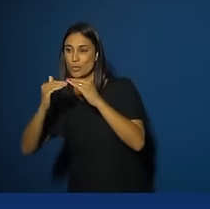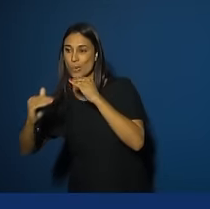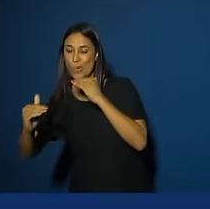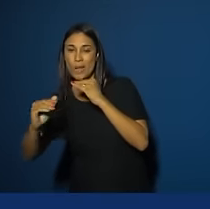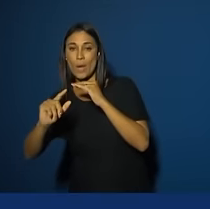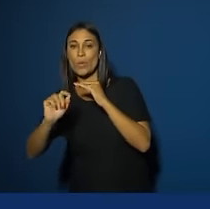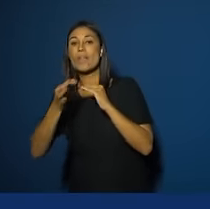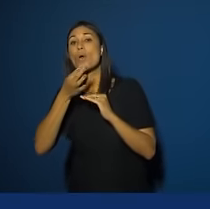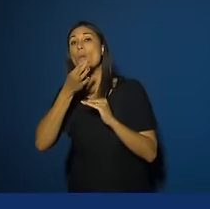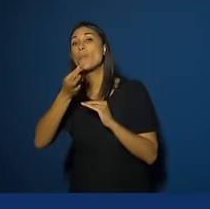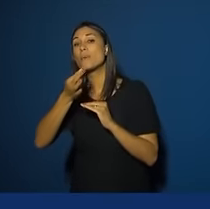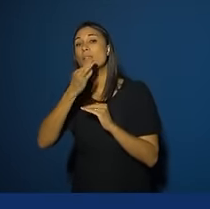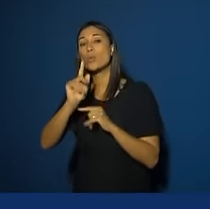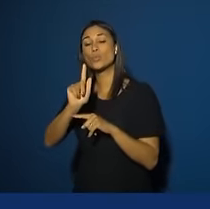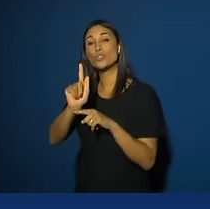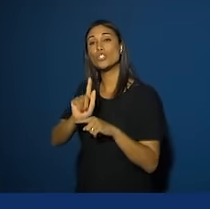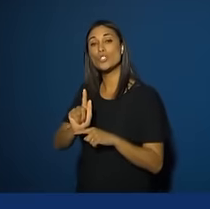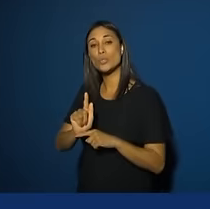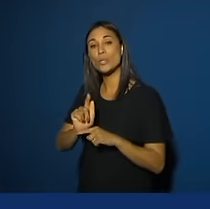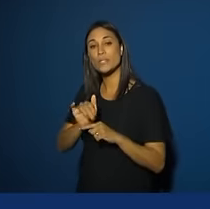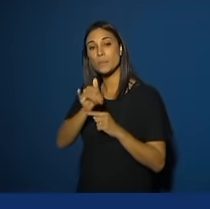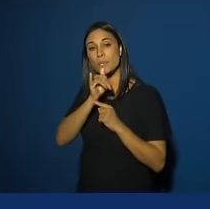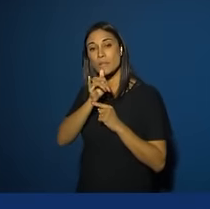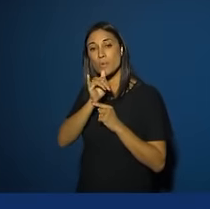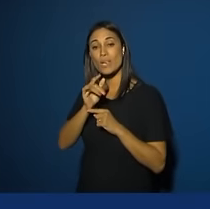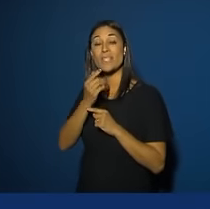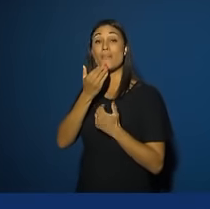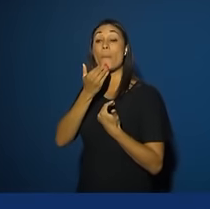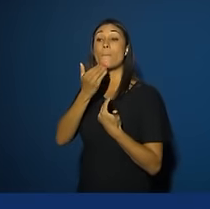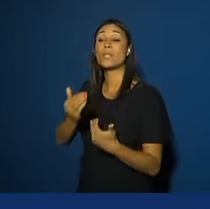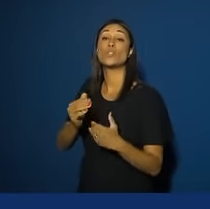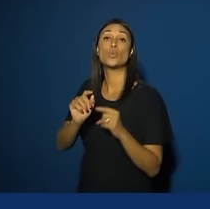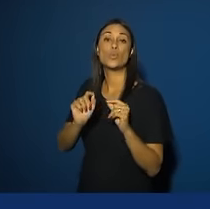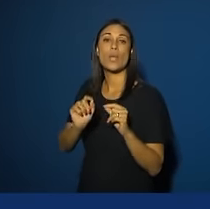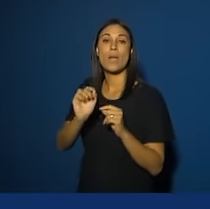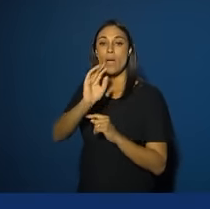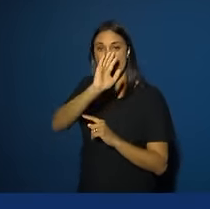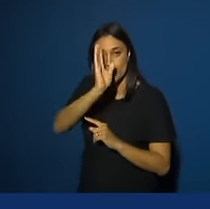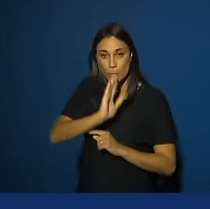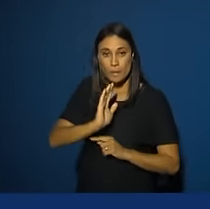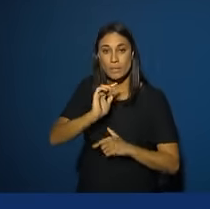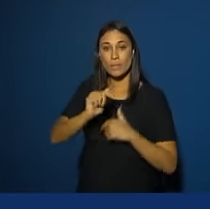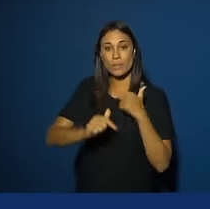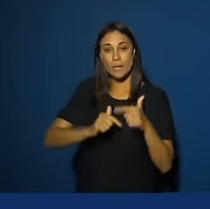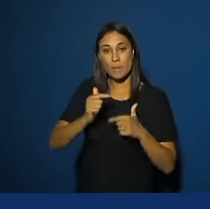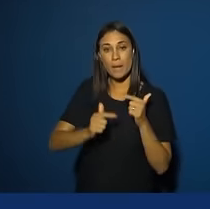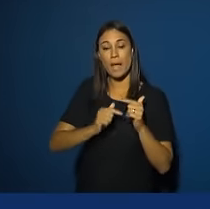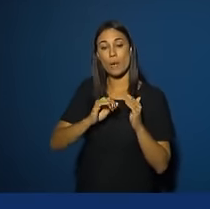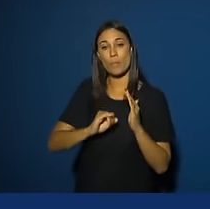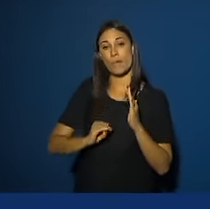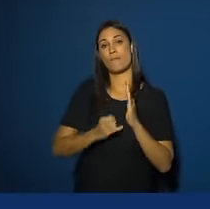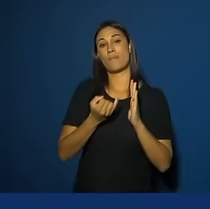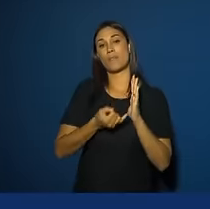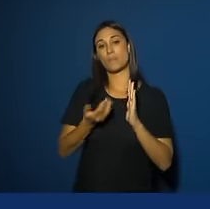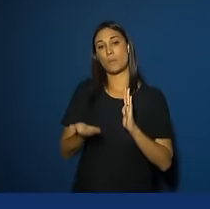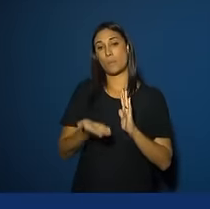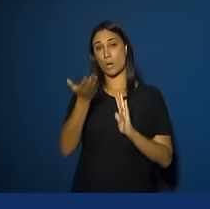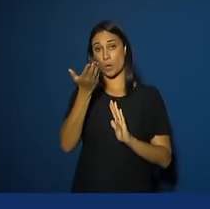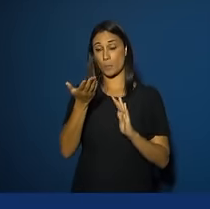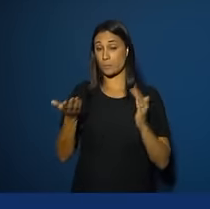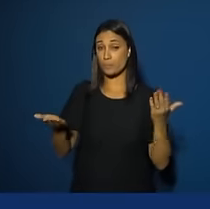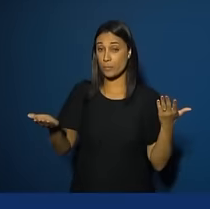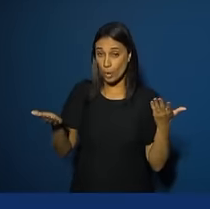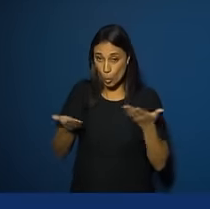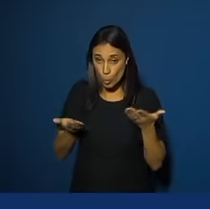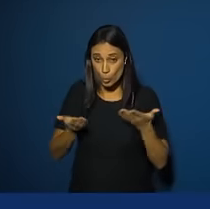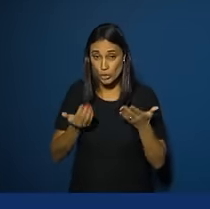discordaram da opinião dos gestores, do painel de gestores, que estavam pedindo para o Brasil trabalhar com a meta de inflação maior. Hoje, eu